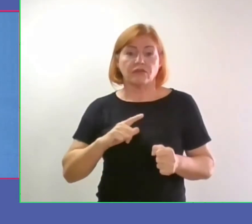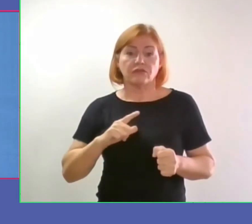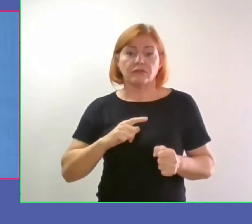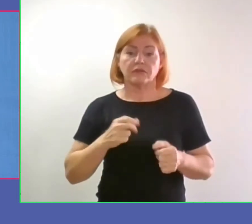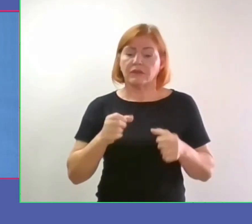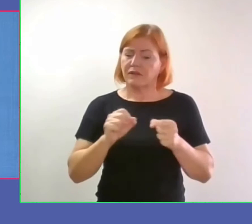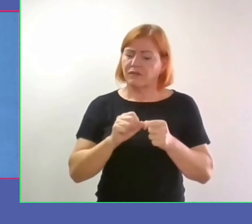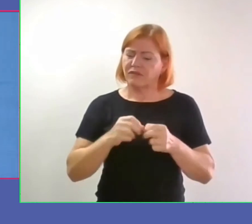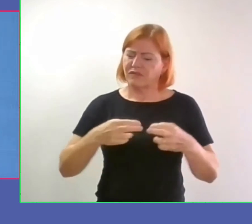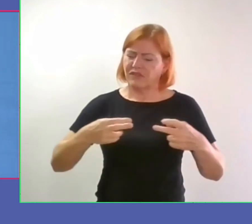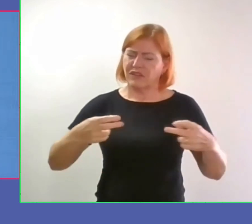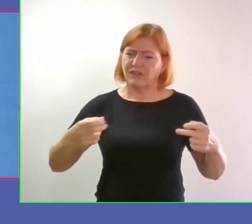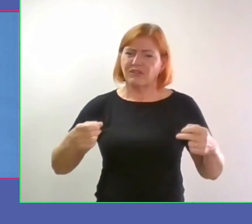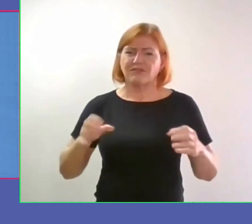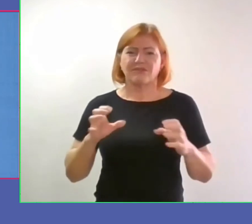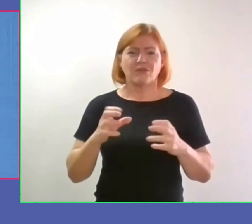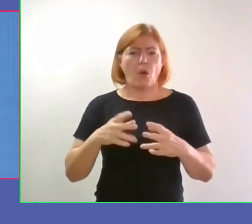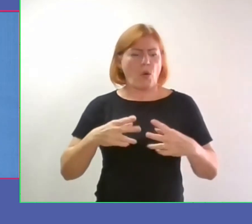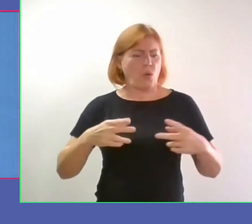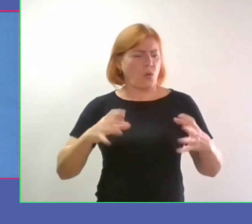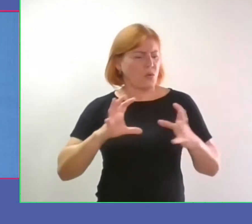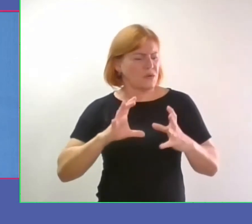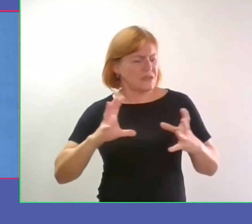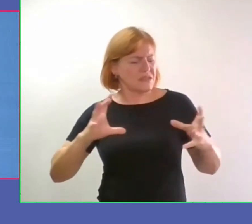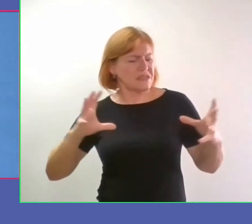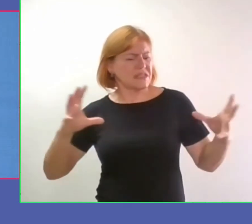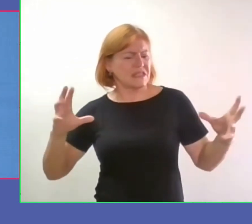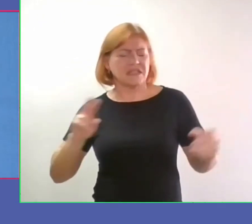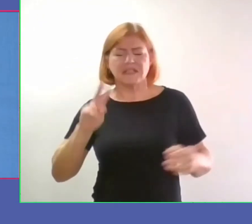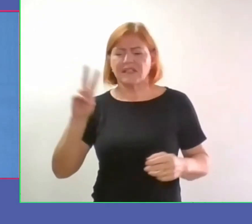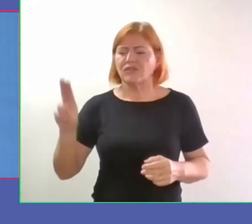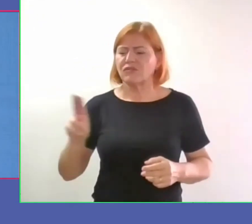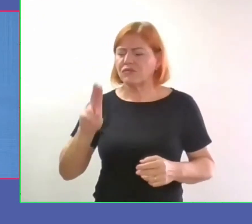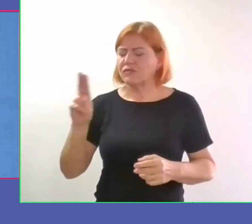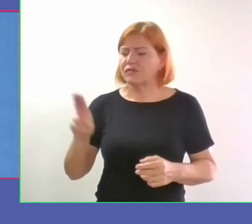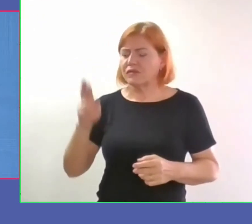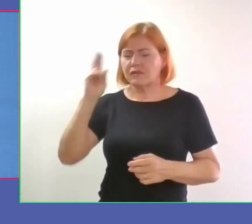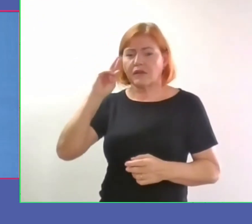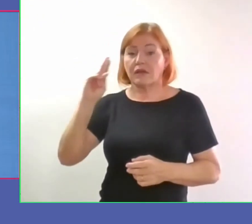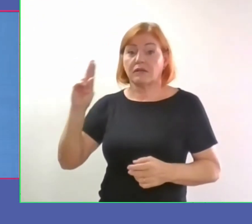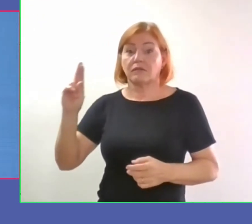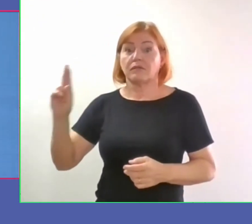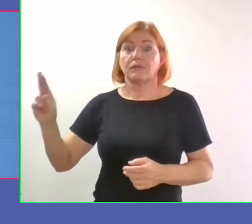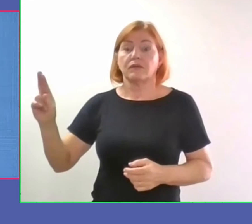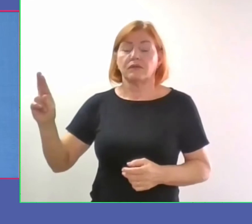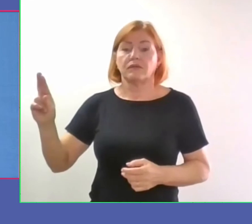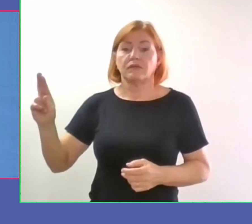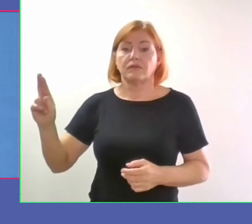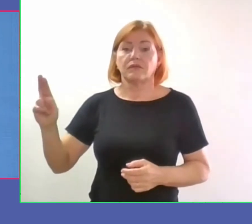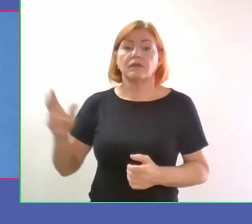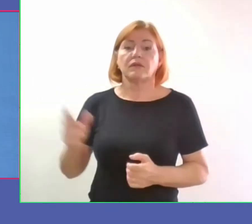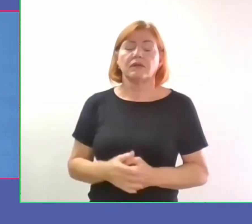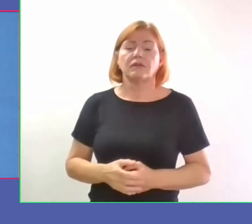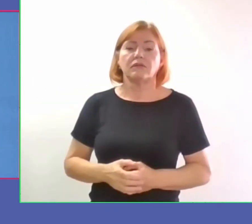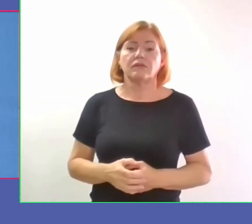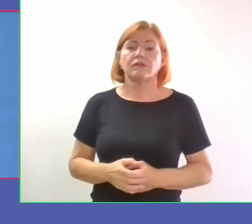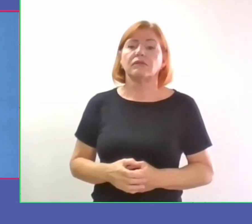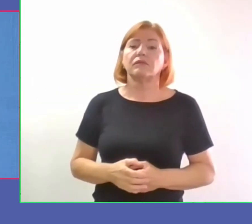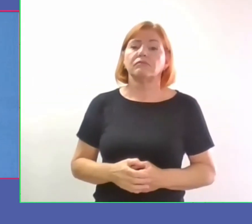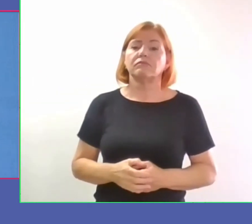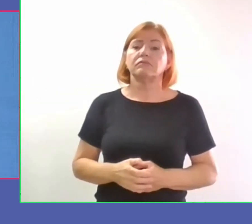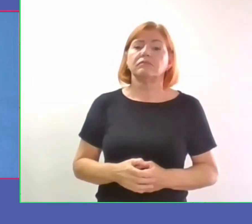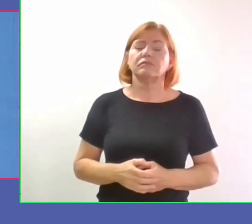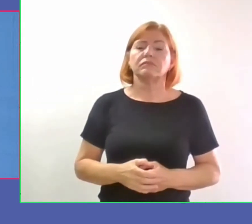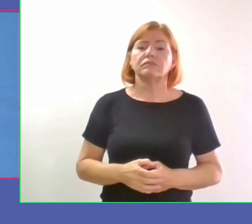sido grandemente usados pelo Senhor, né, através da colportagem dinâmica, através do Avança Jovem, através